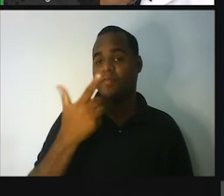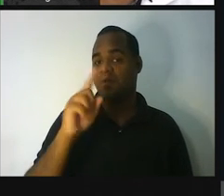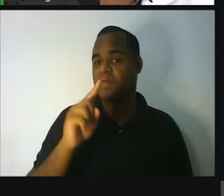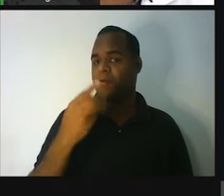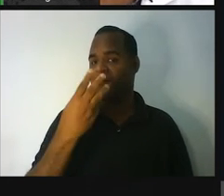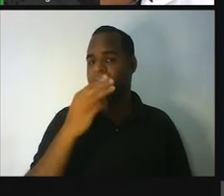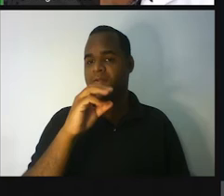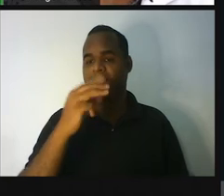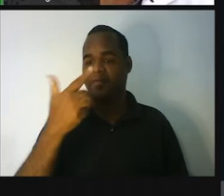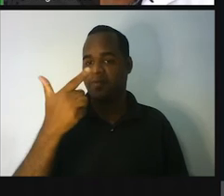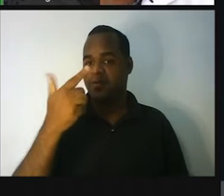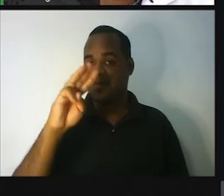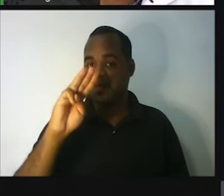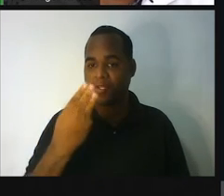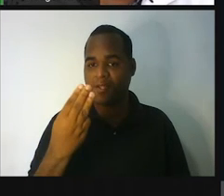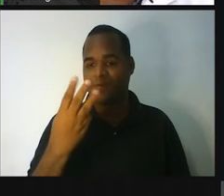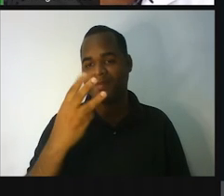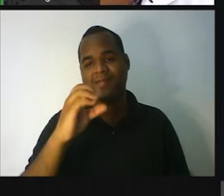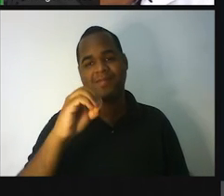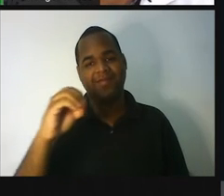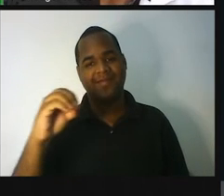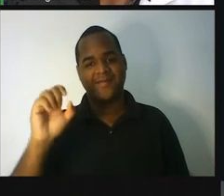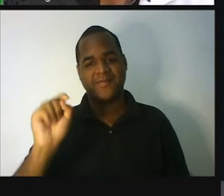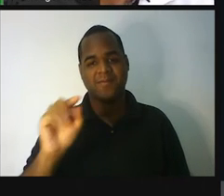melhores a